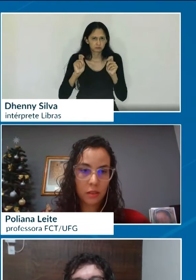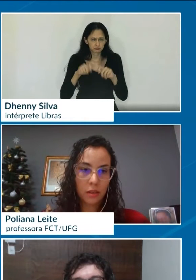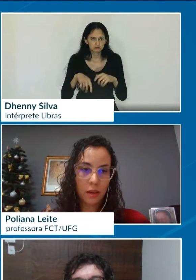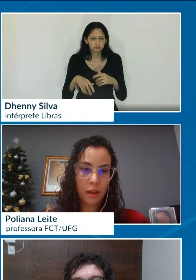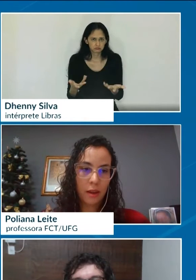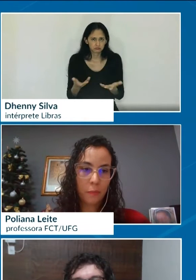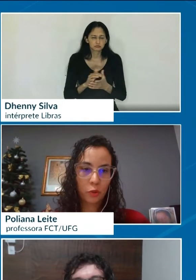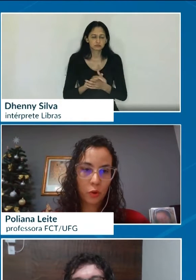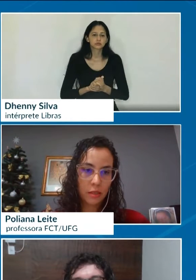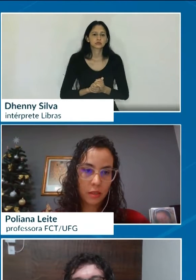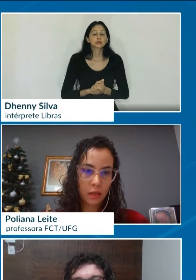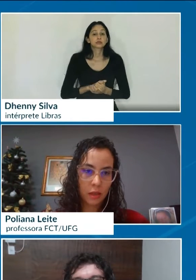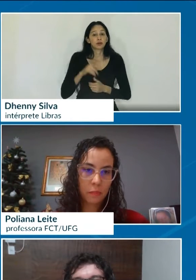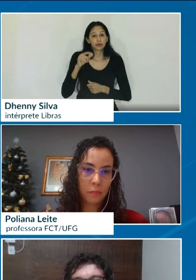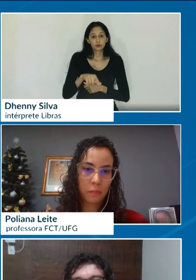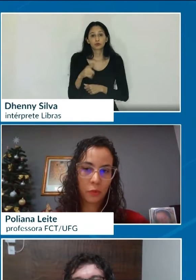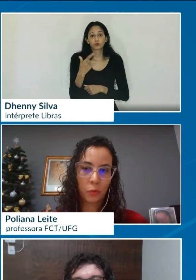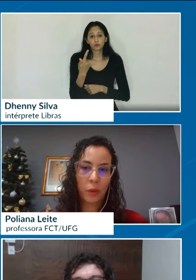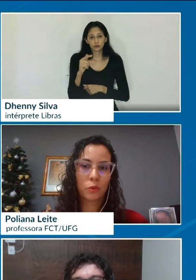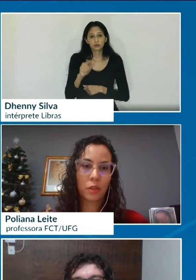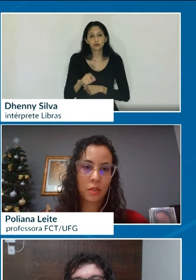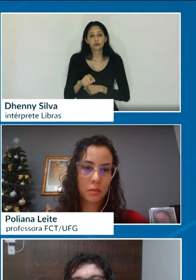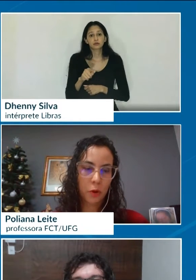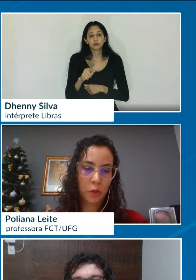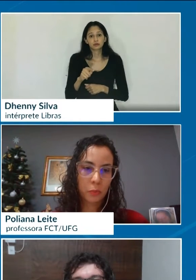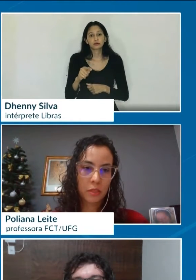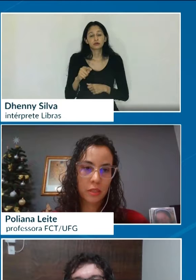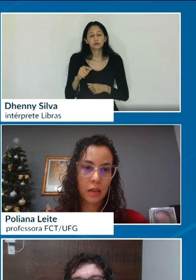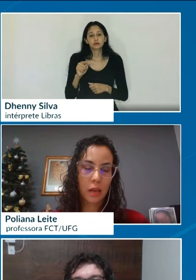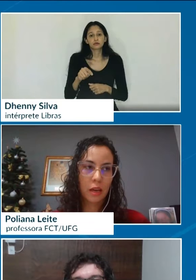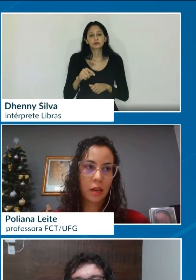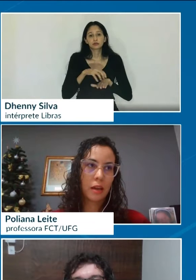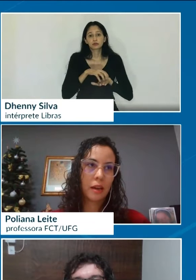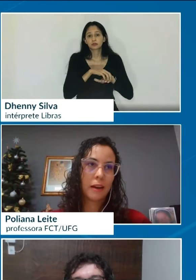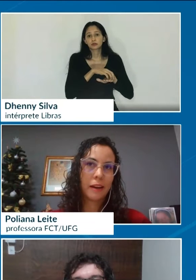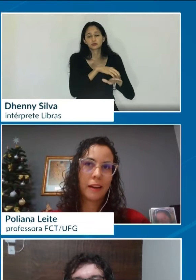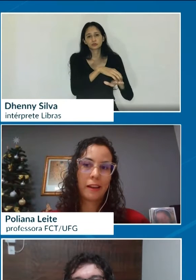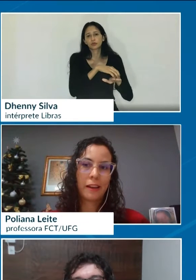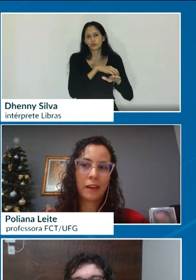Goiânia é muito conhecida no meio do transporte por